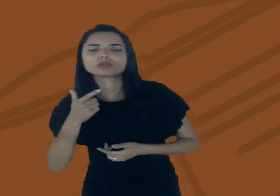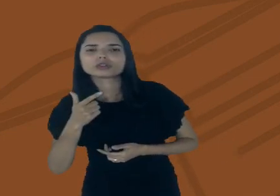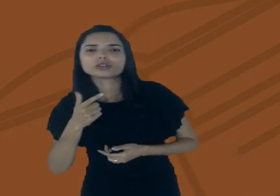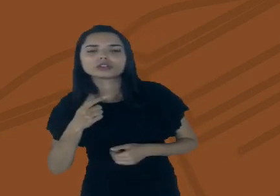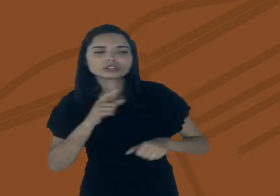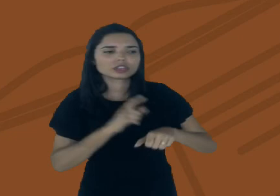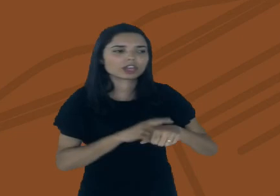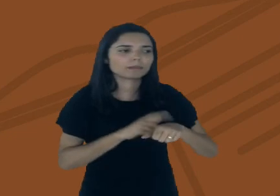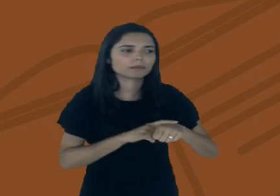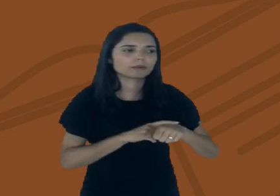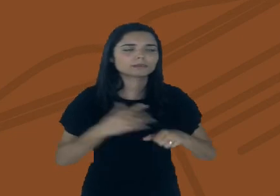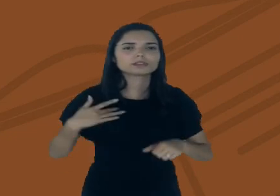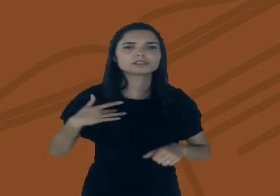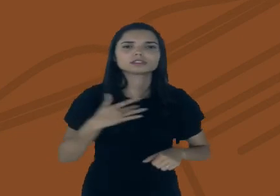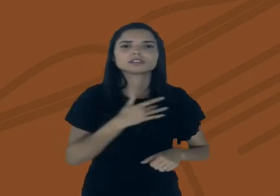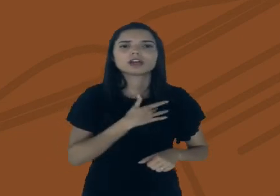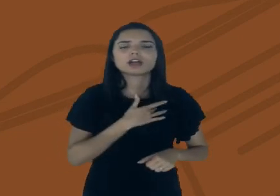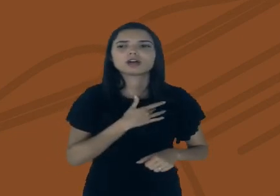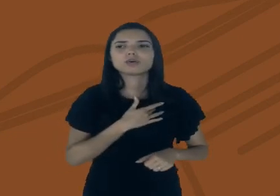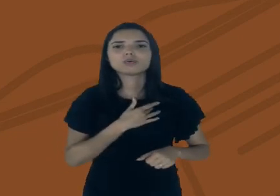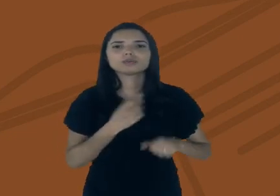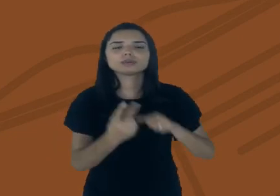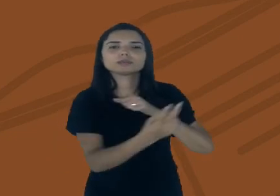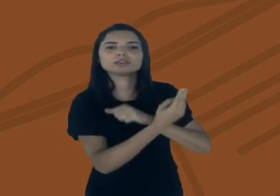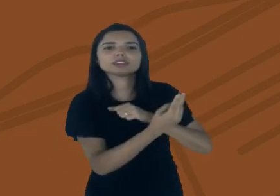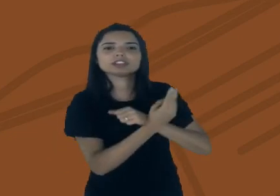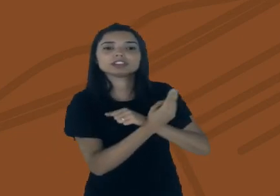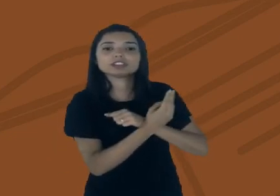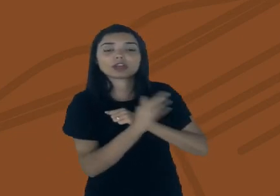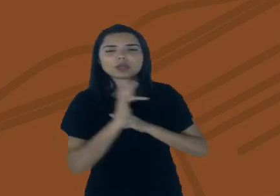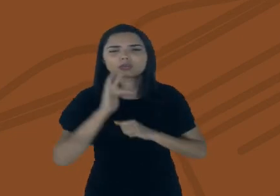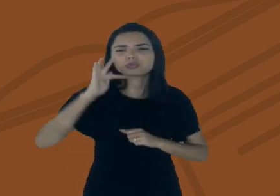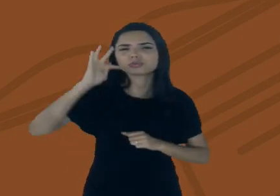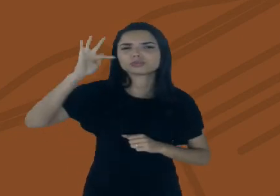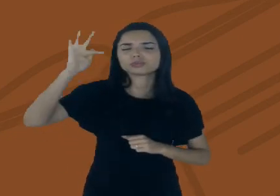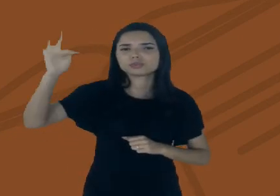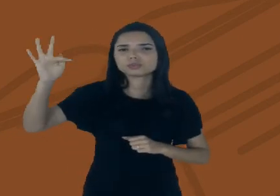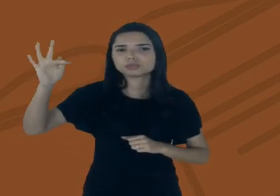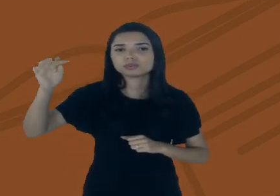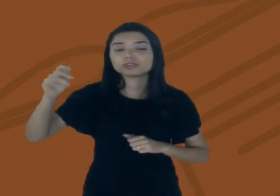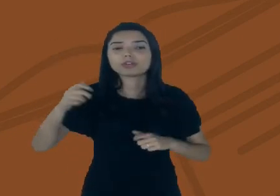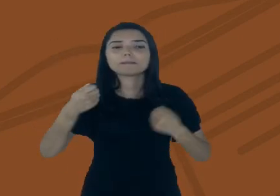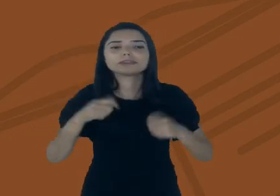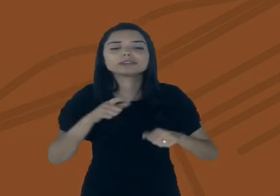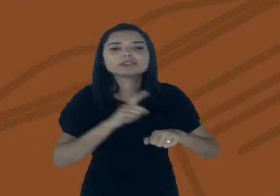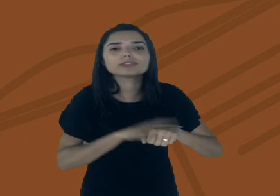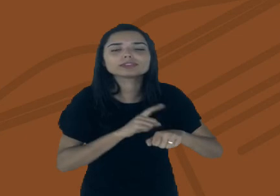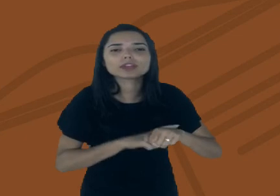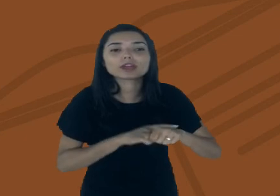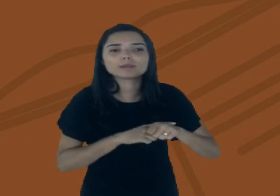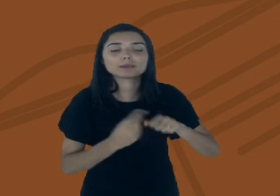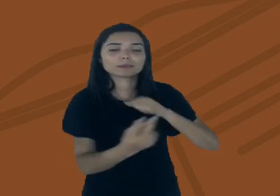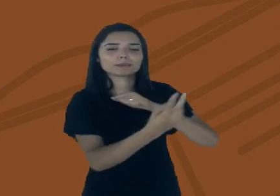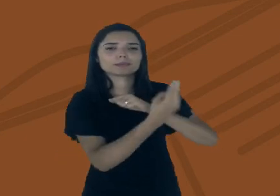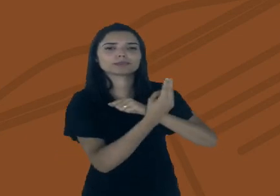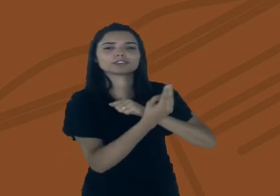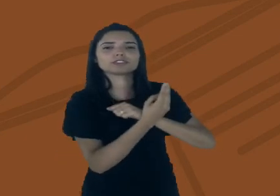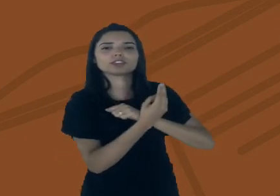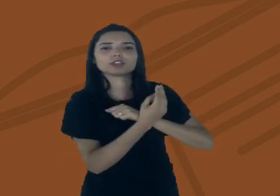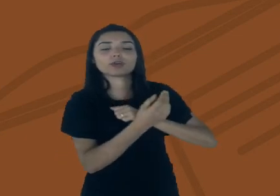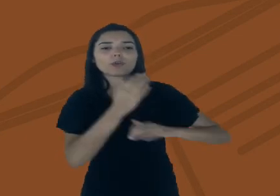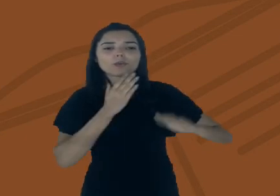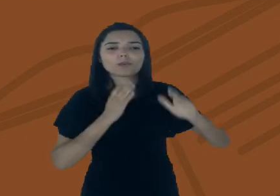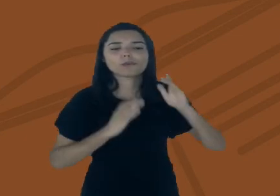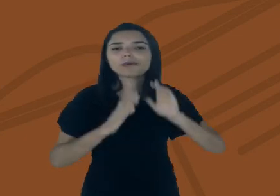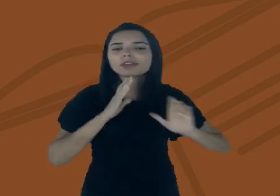saúde, vai ter que arrumar tempo para cuidar da doença. Então, se você agora tem a condição de cuidar da sua própria